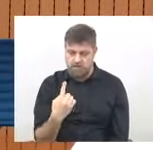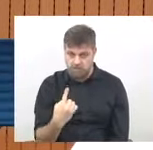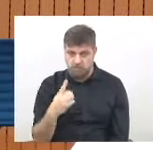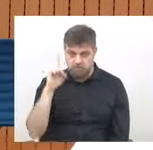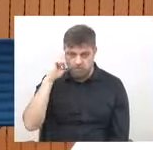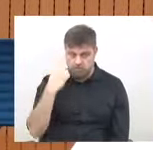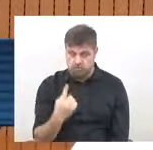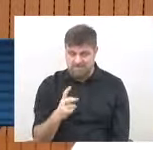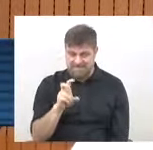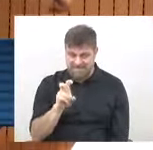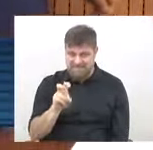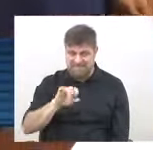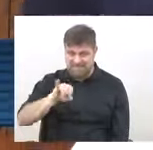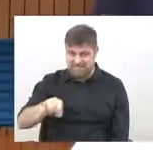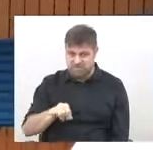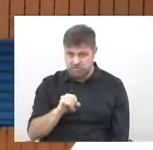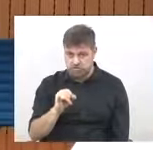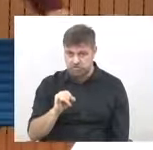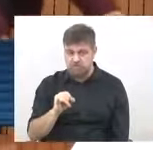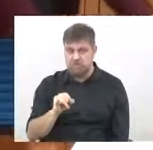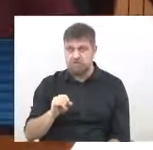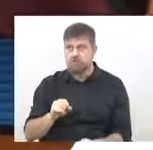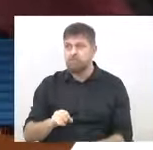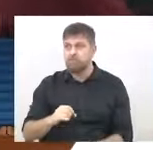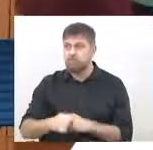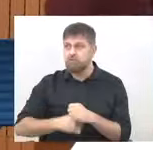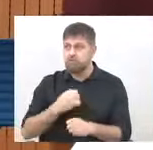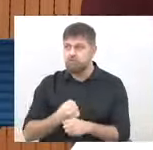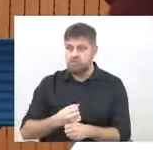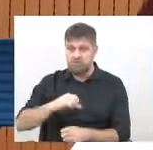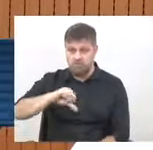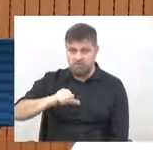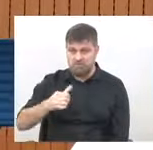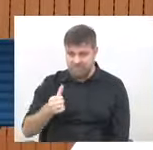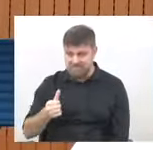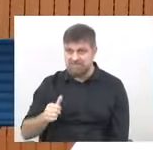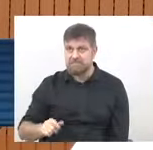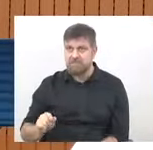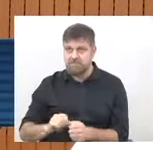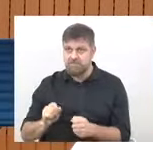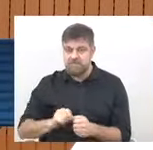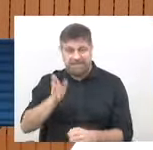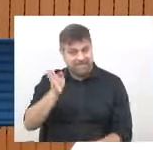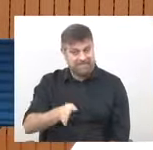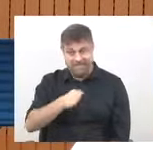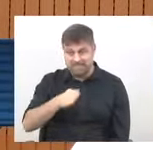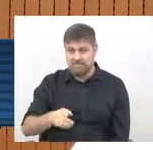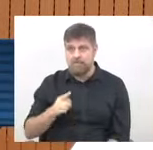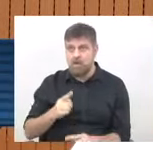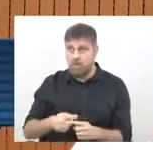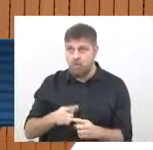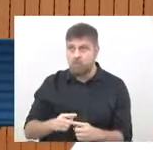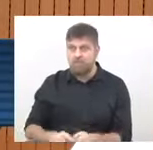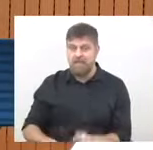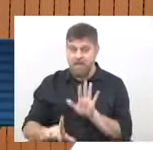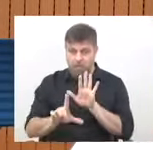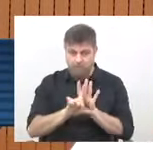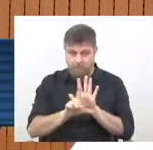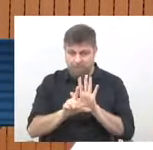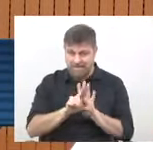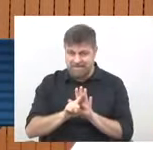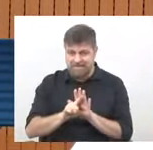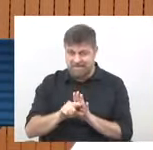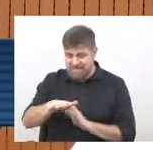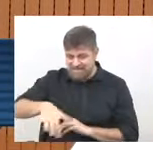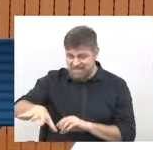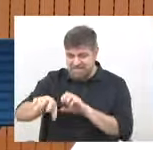15 de janeiro de 1996, que dispõe sobre autorização de funcionamentos e supervisão em instituições particulares de educação infantil